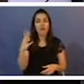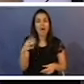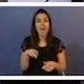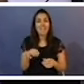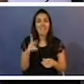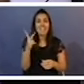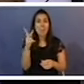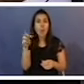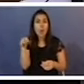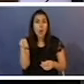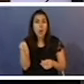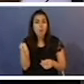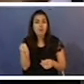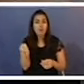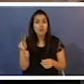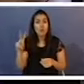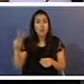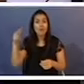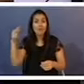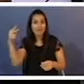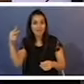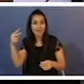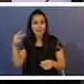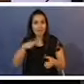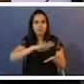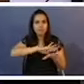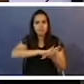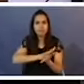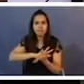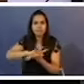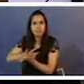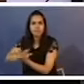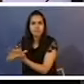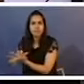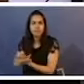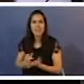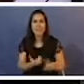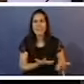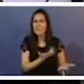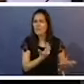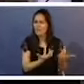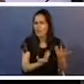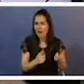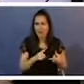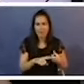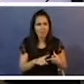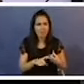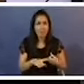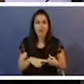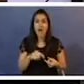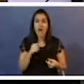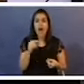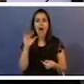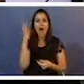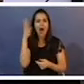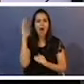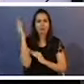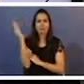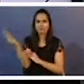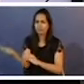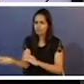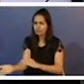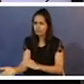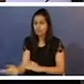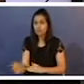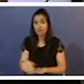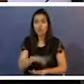quilômetros quadrados de área devastada queimada de desflorestamento Olha só